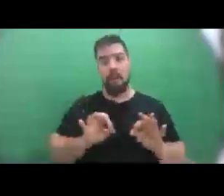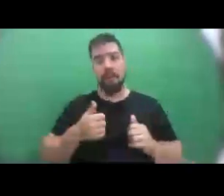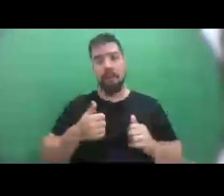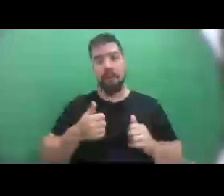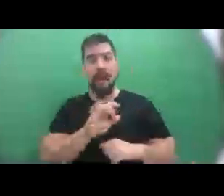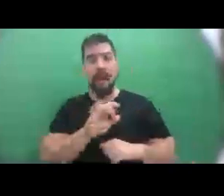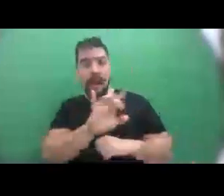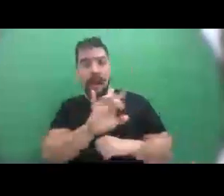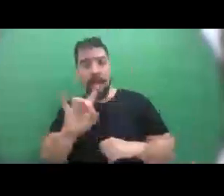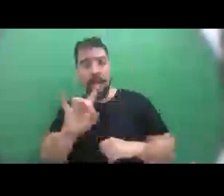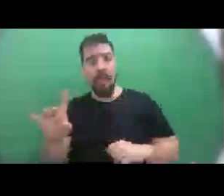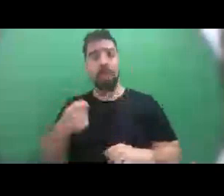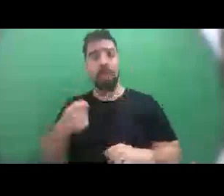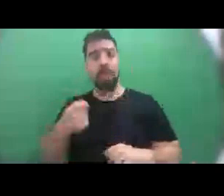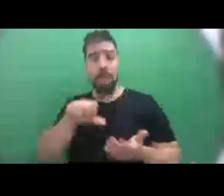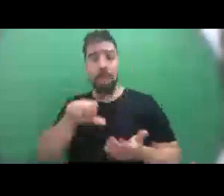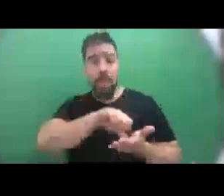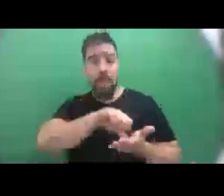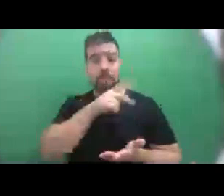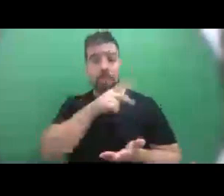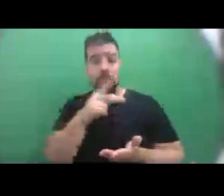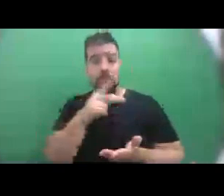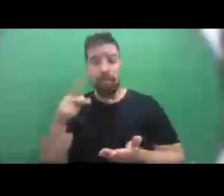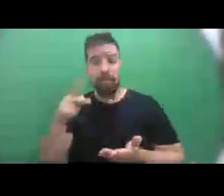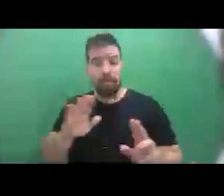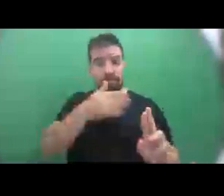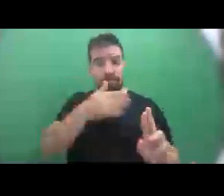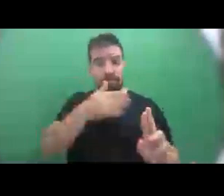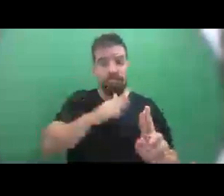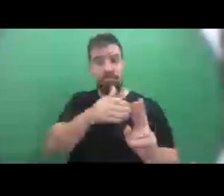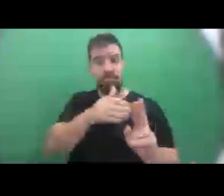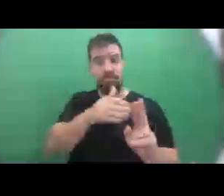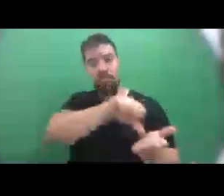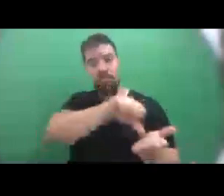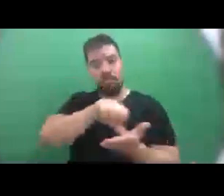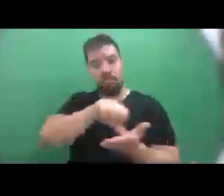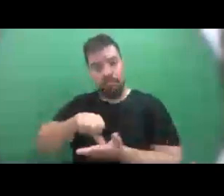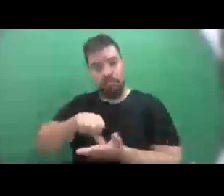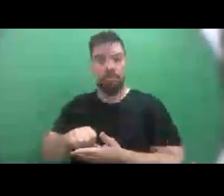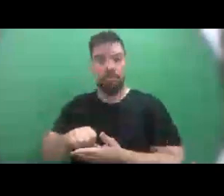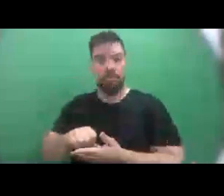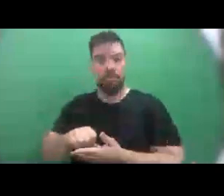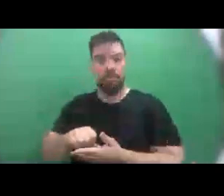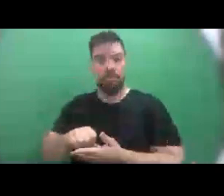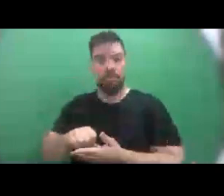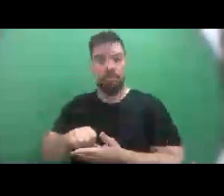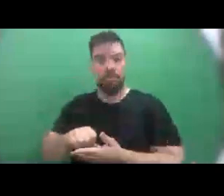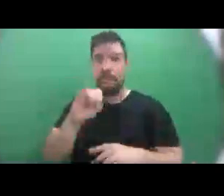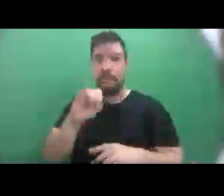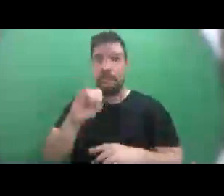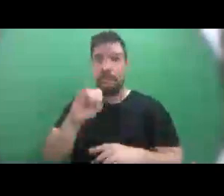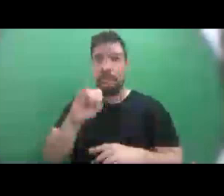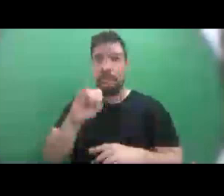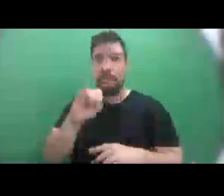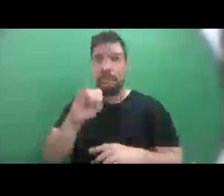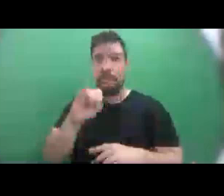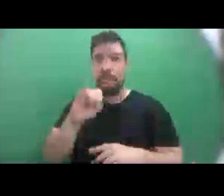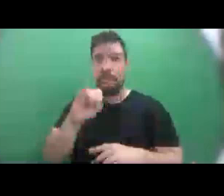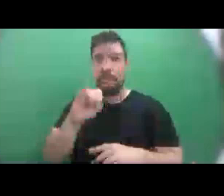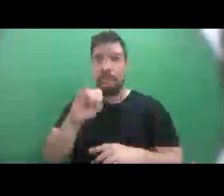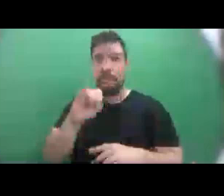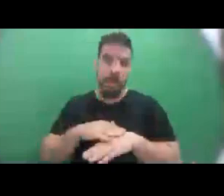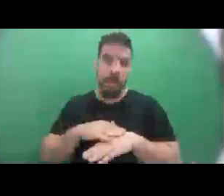deve ir para o seu polo, a não ser esses que estão com alguma questão aí, né? Aí podem me mandar um e-mail, uma